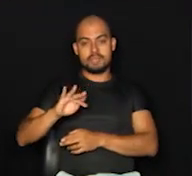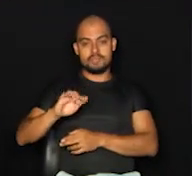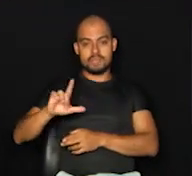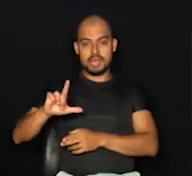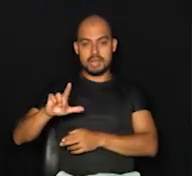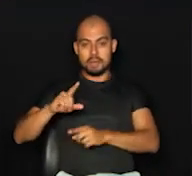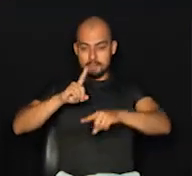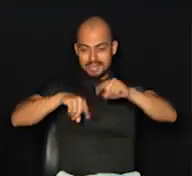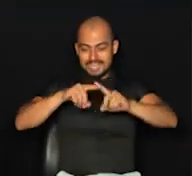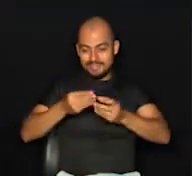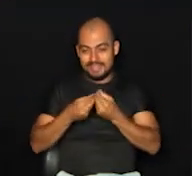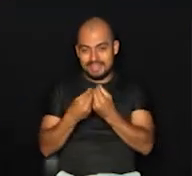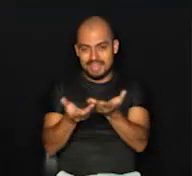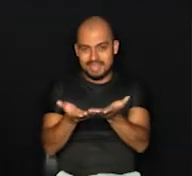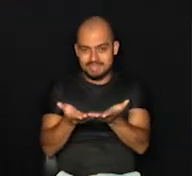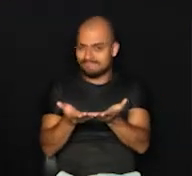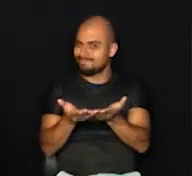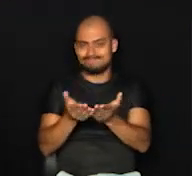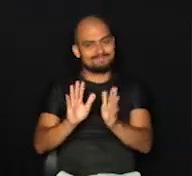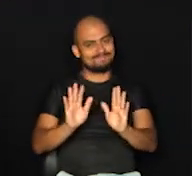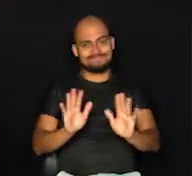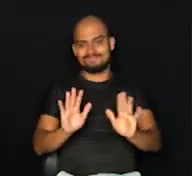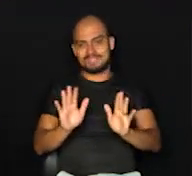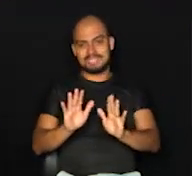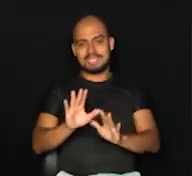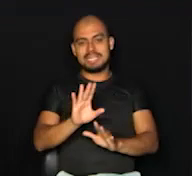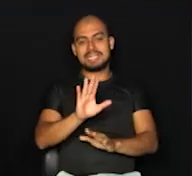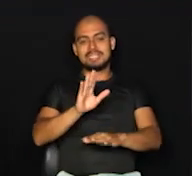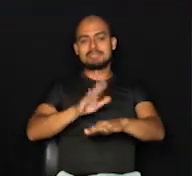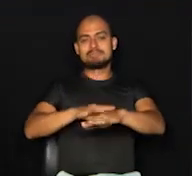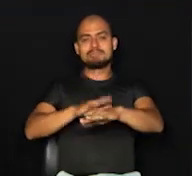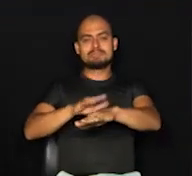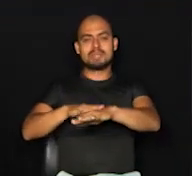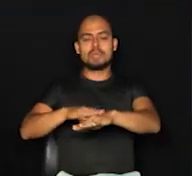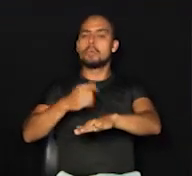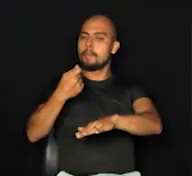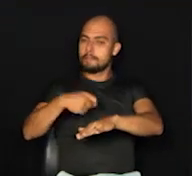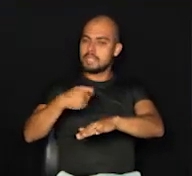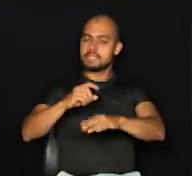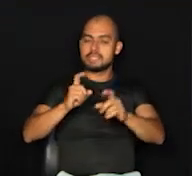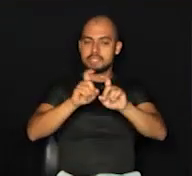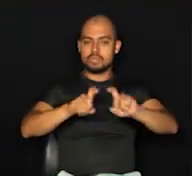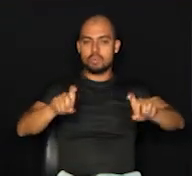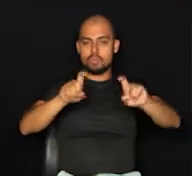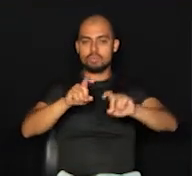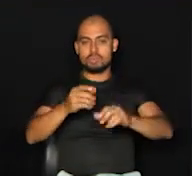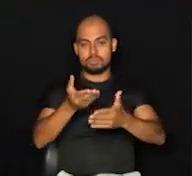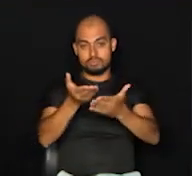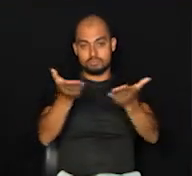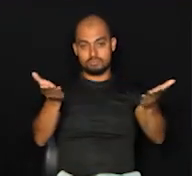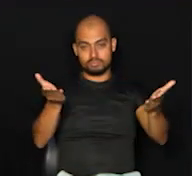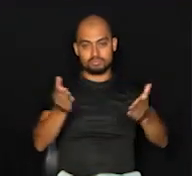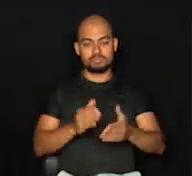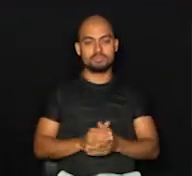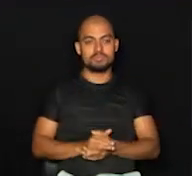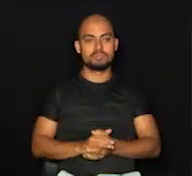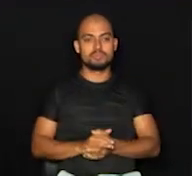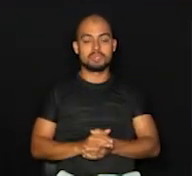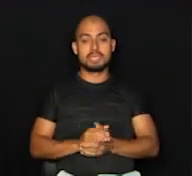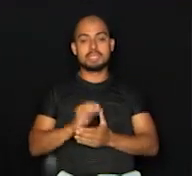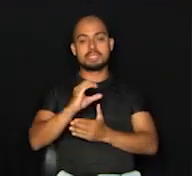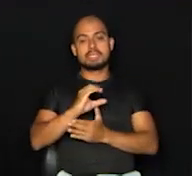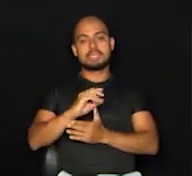que é o computador ou acesso à internet. Então, cada um tem que ter, mas havendo aí depois a liberação, a